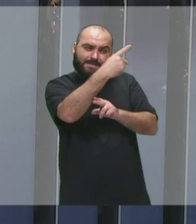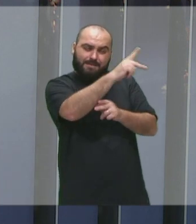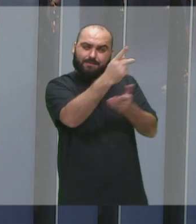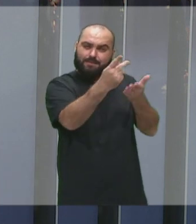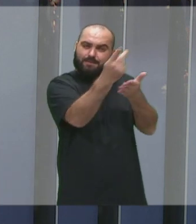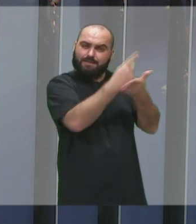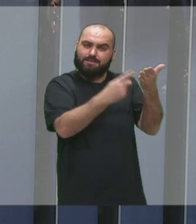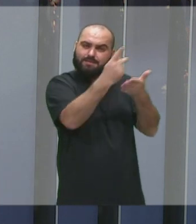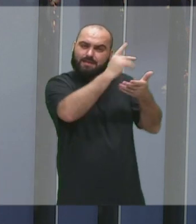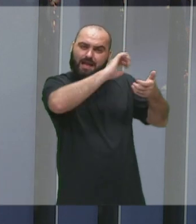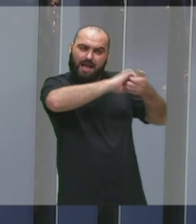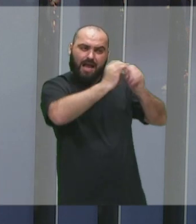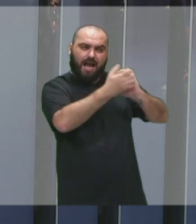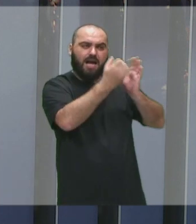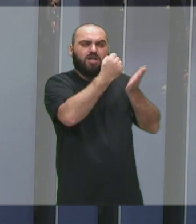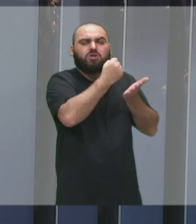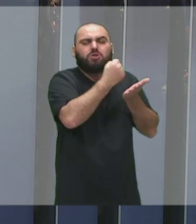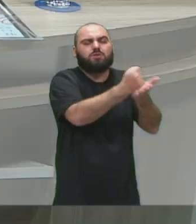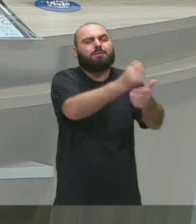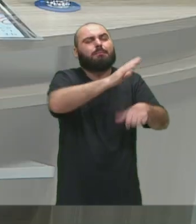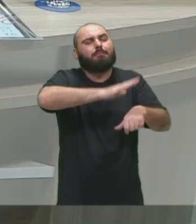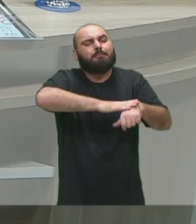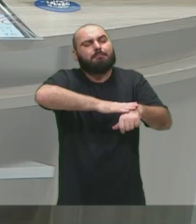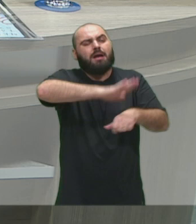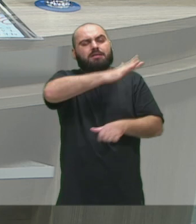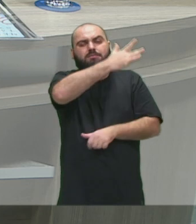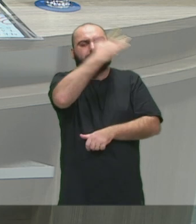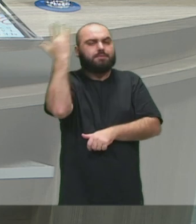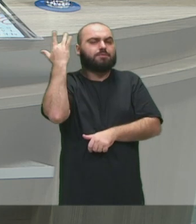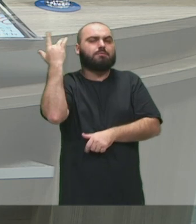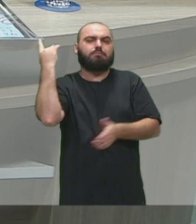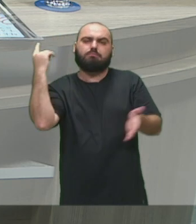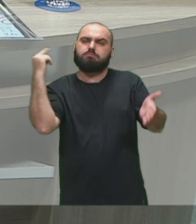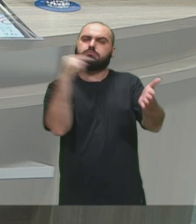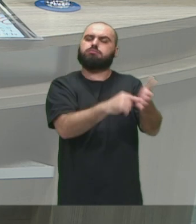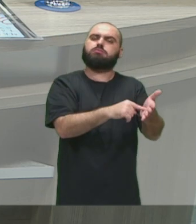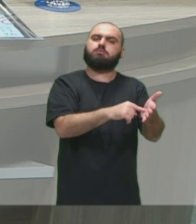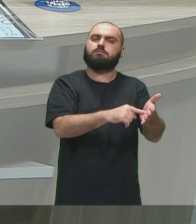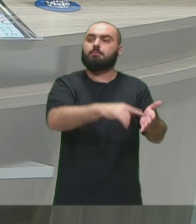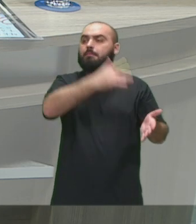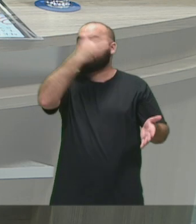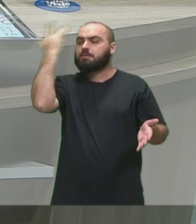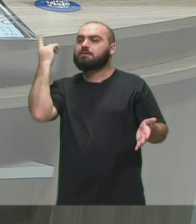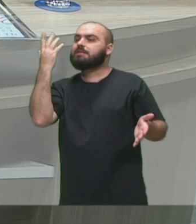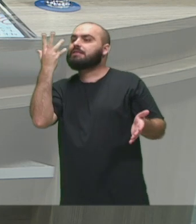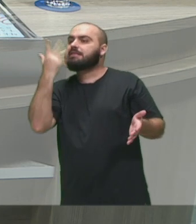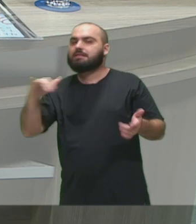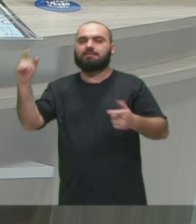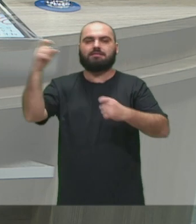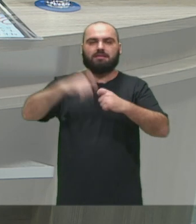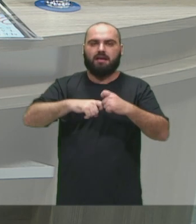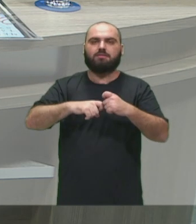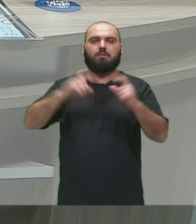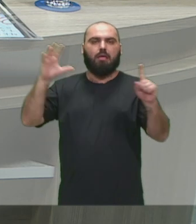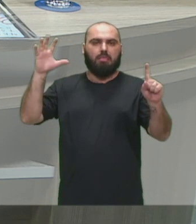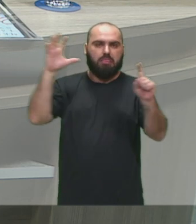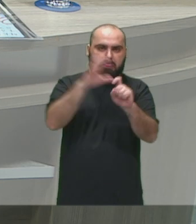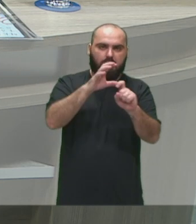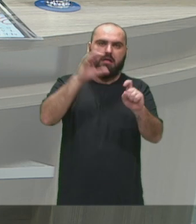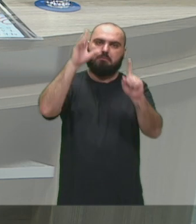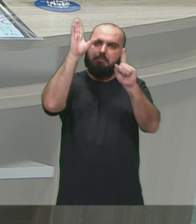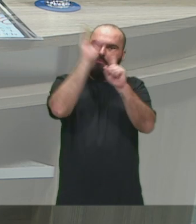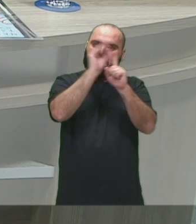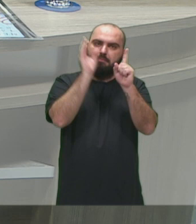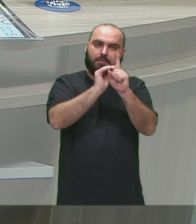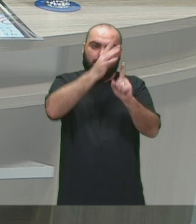ajude muito mais pessoas a denunciarem, muitos pedófilos e muitos abusadores, né? E pessoas que